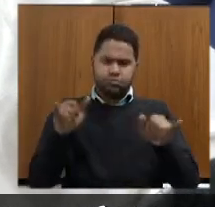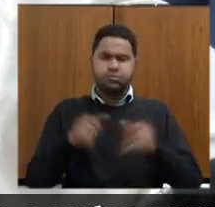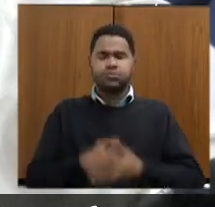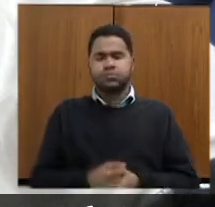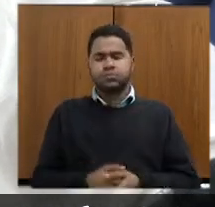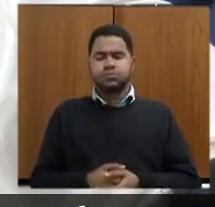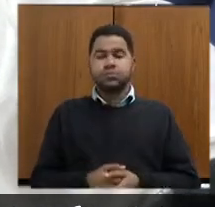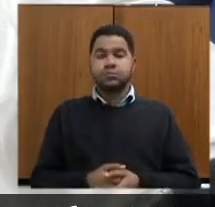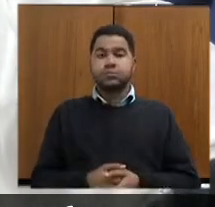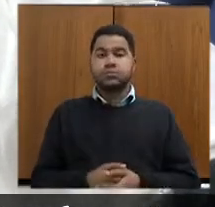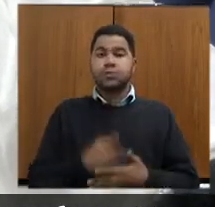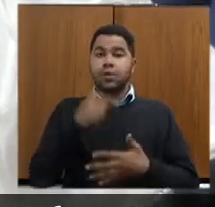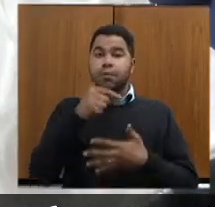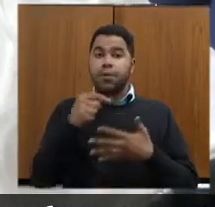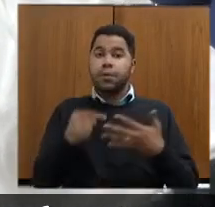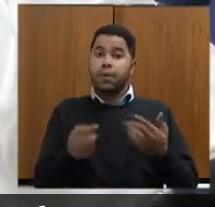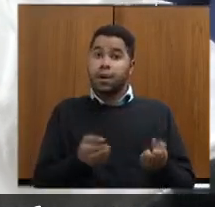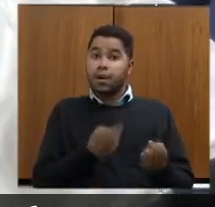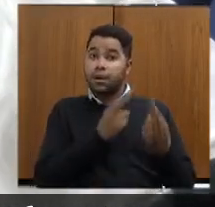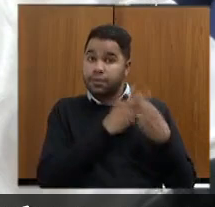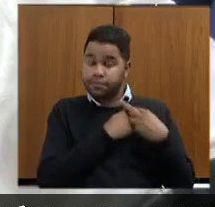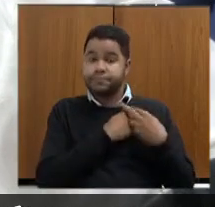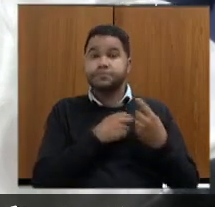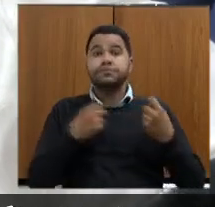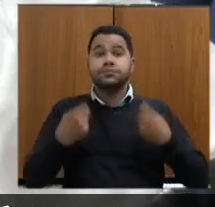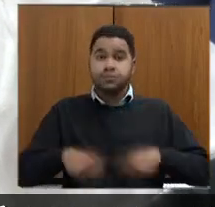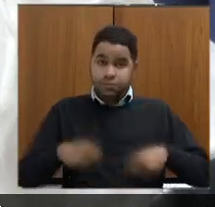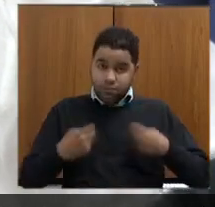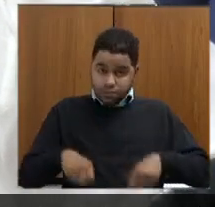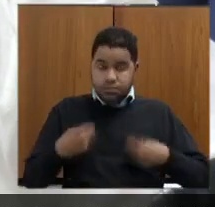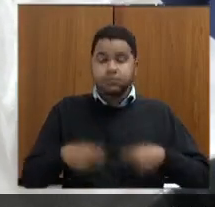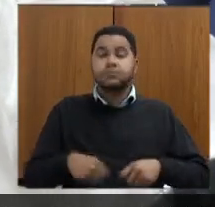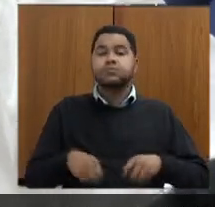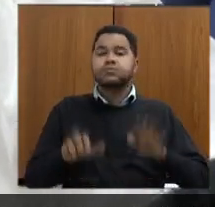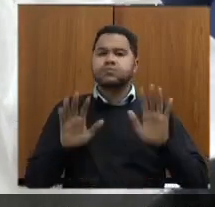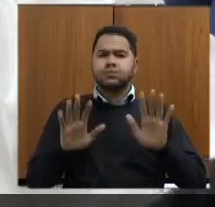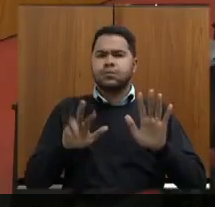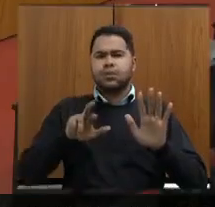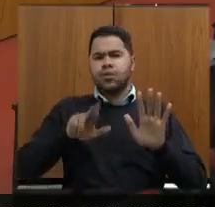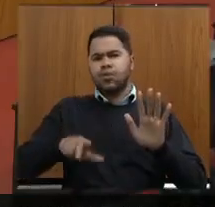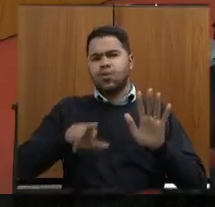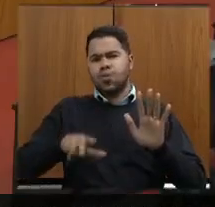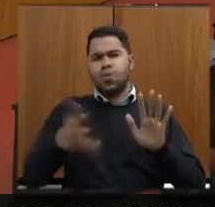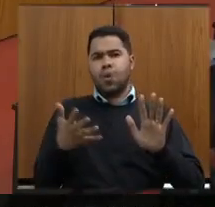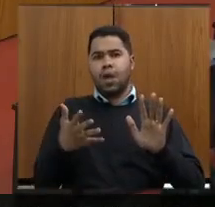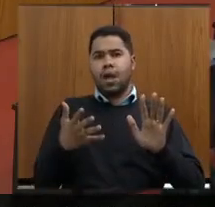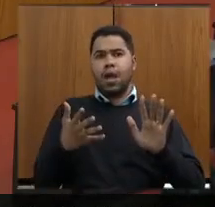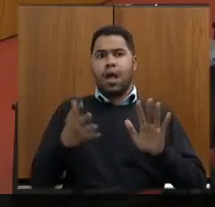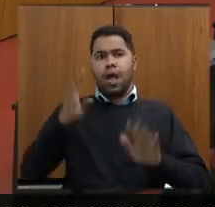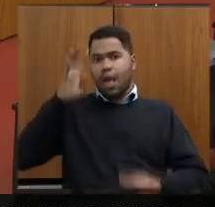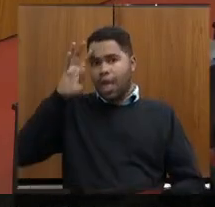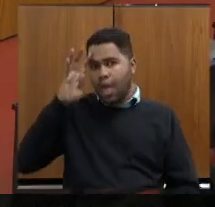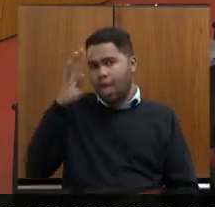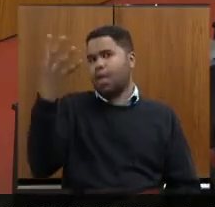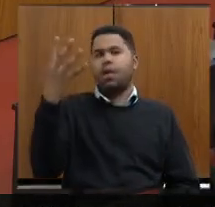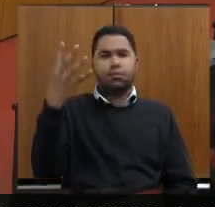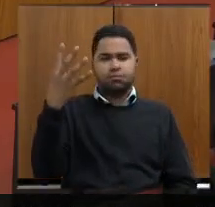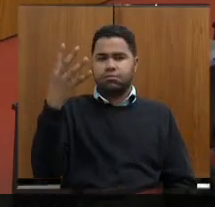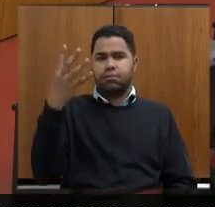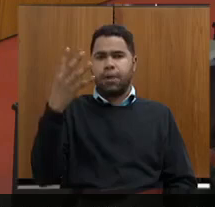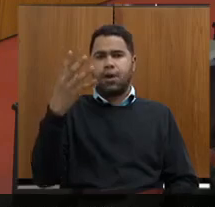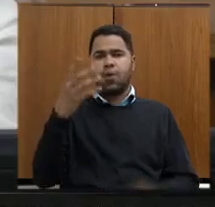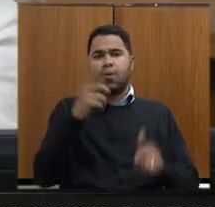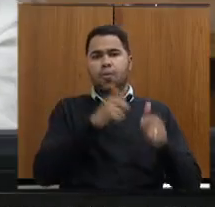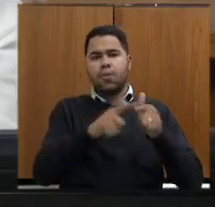inclusive é uma medida de responsabilidade precisamos fazer mas não é uma medida de solução para a